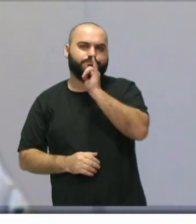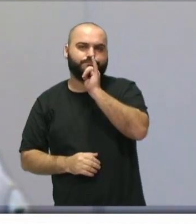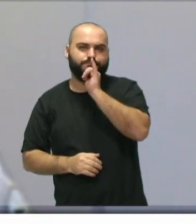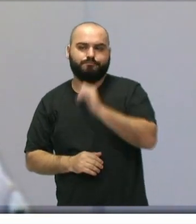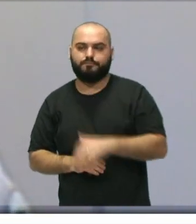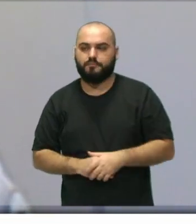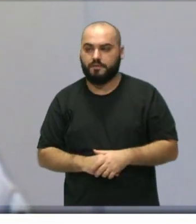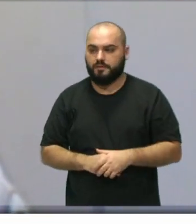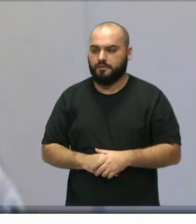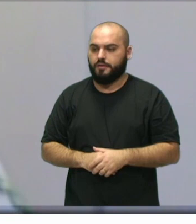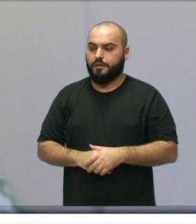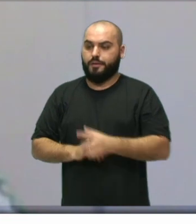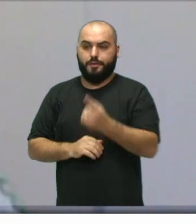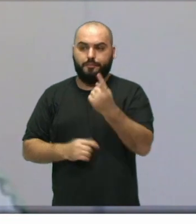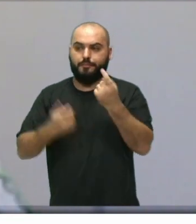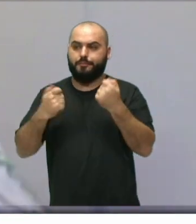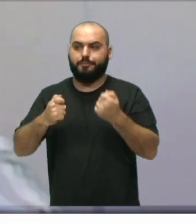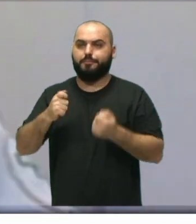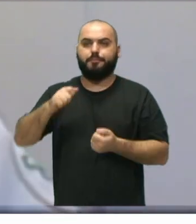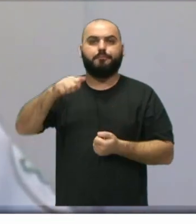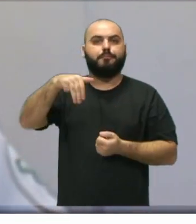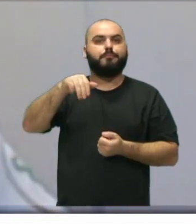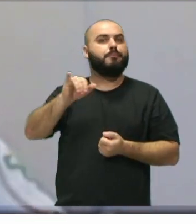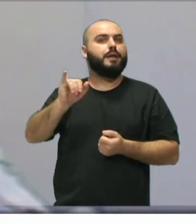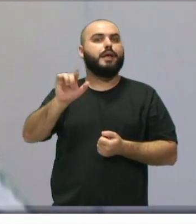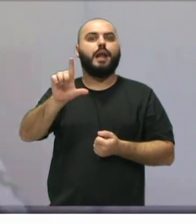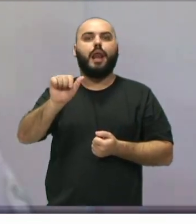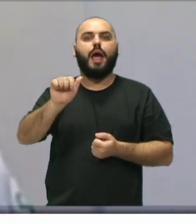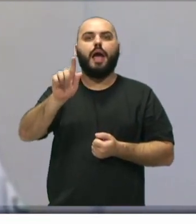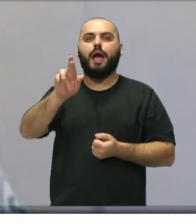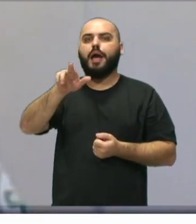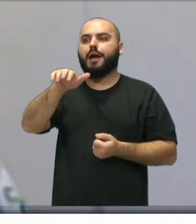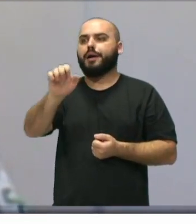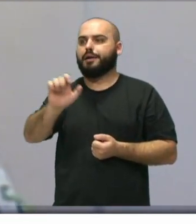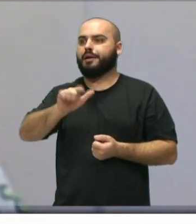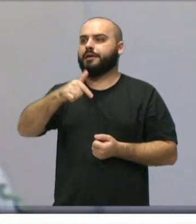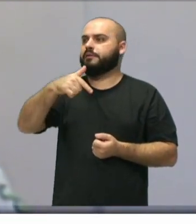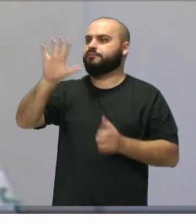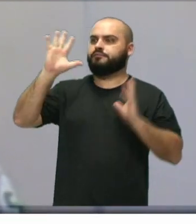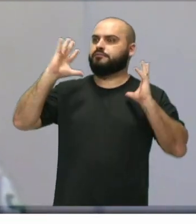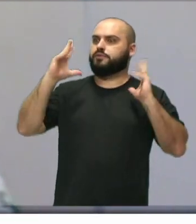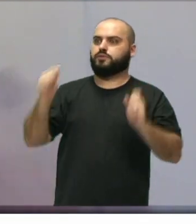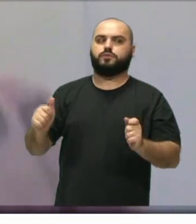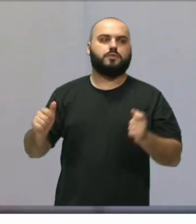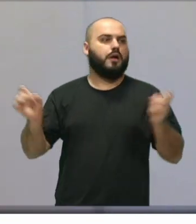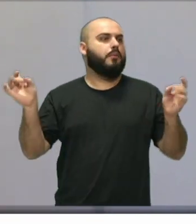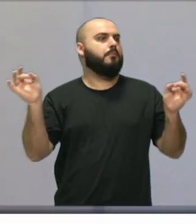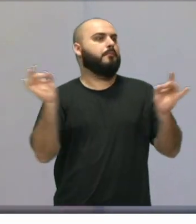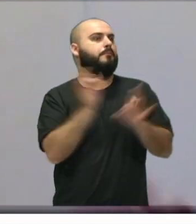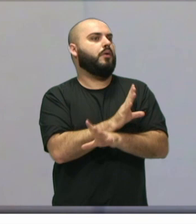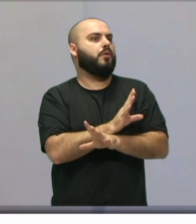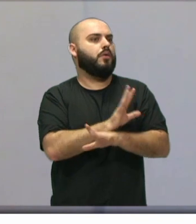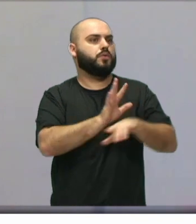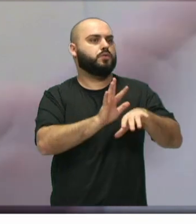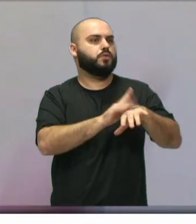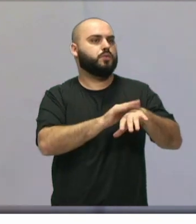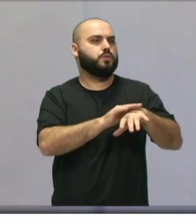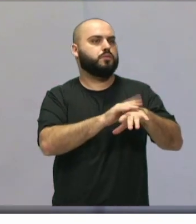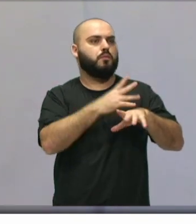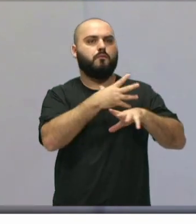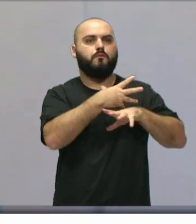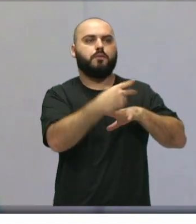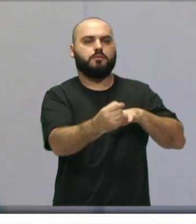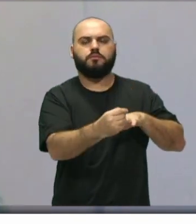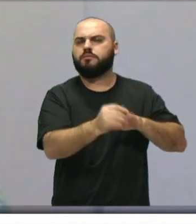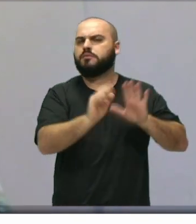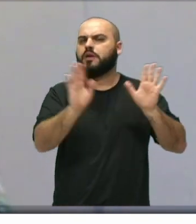ser milagroso e a gente não fala em cura, ausência total do sinal e sintoma. Mas a gente pode sim diminuir para que ela tenha uma